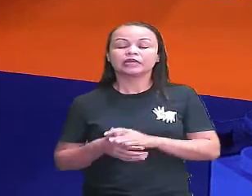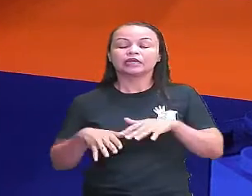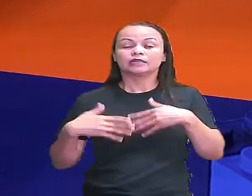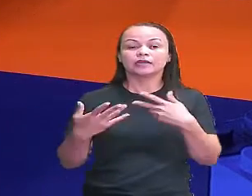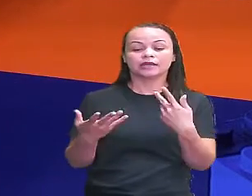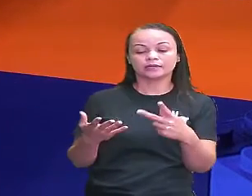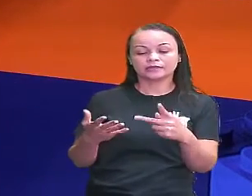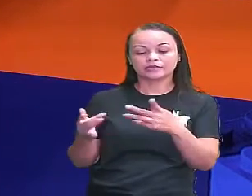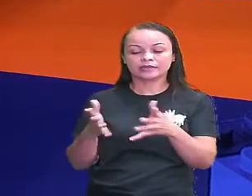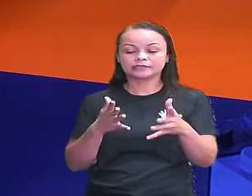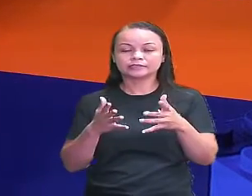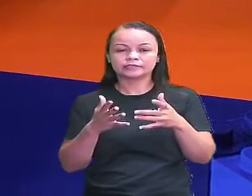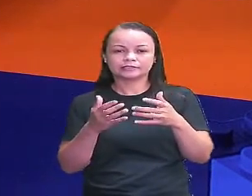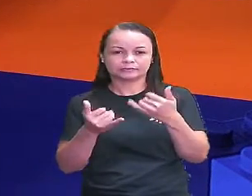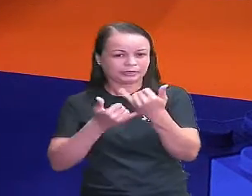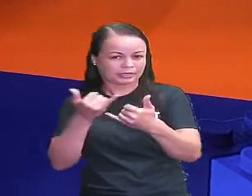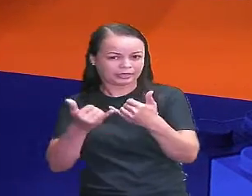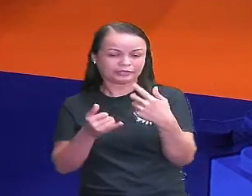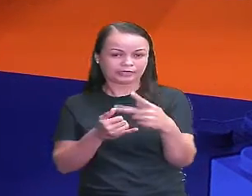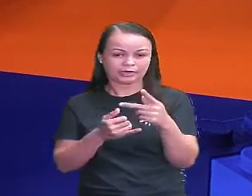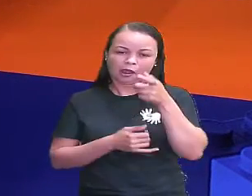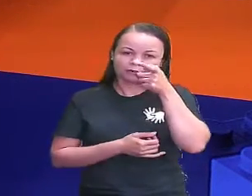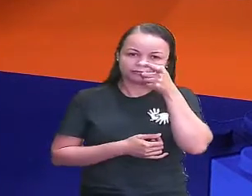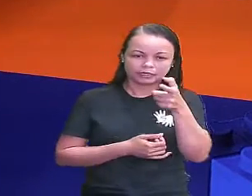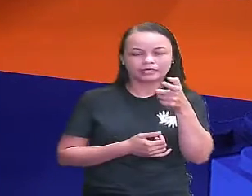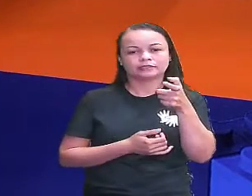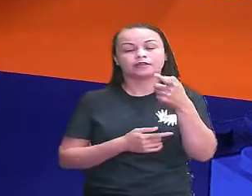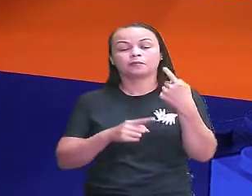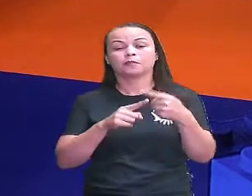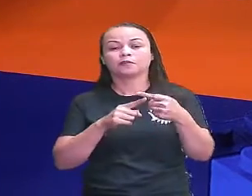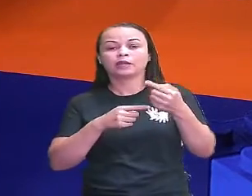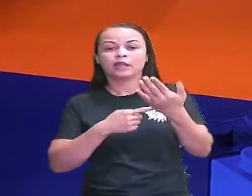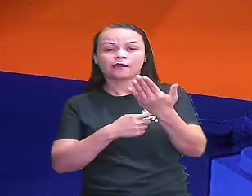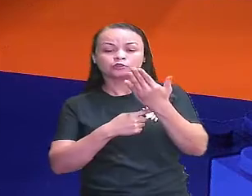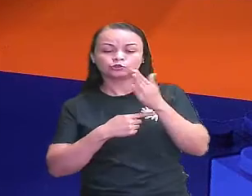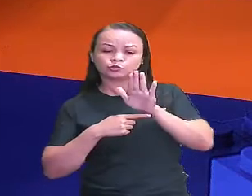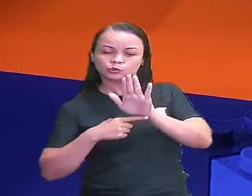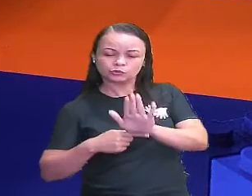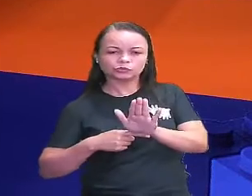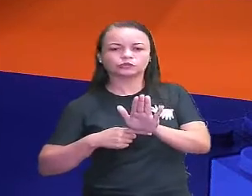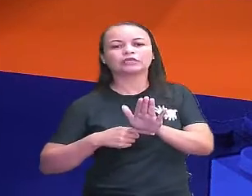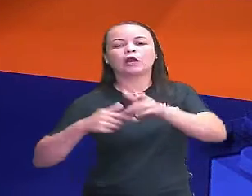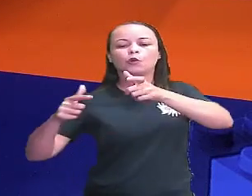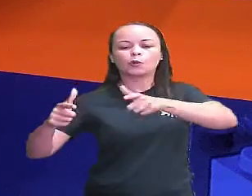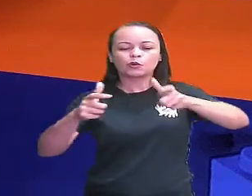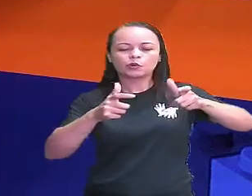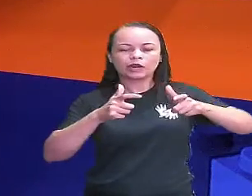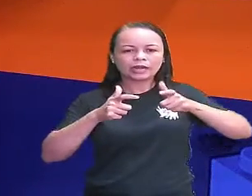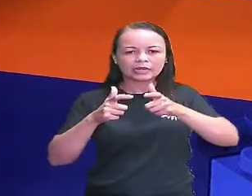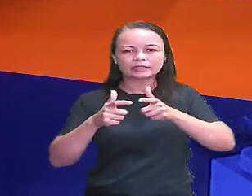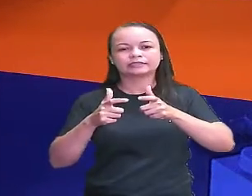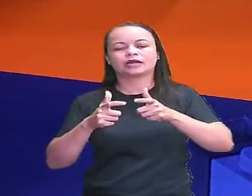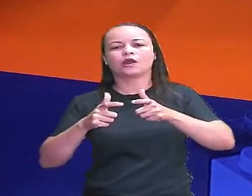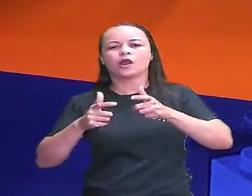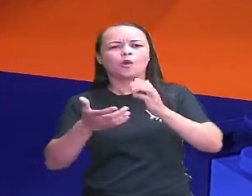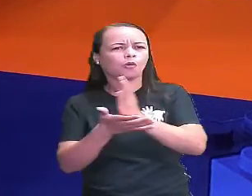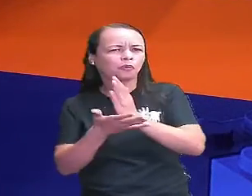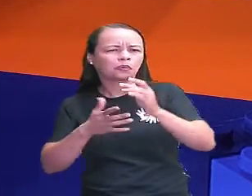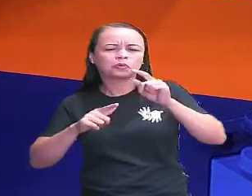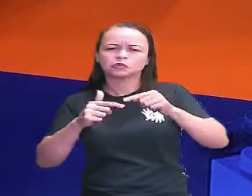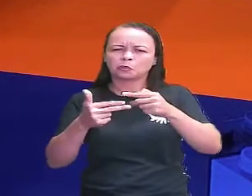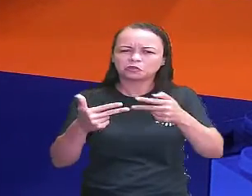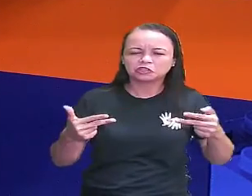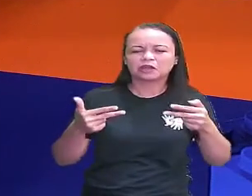esse joguinho de batalha naval é bem interessante porque nos ajuda a localizar alguns objetos ou